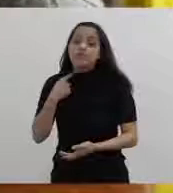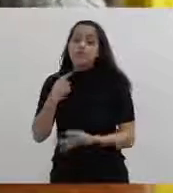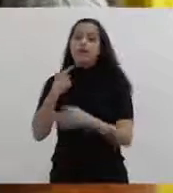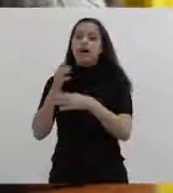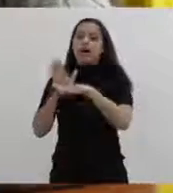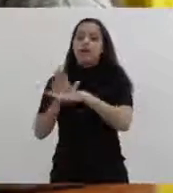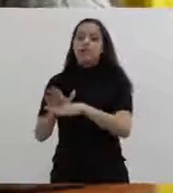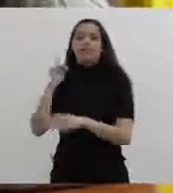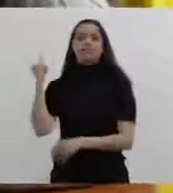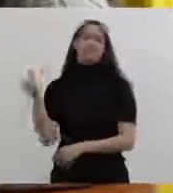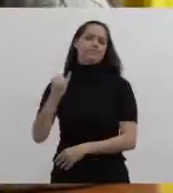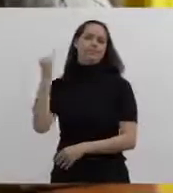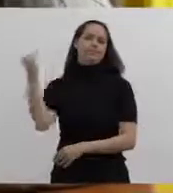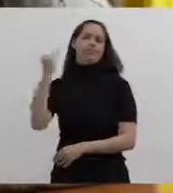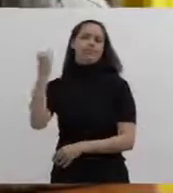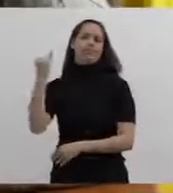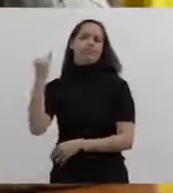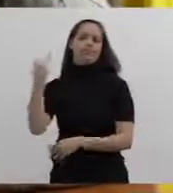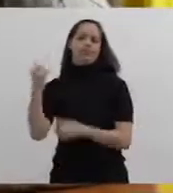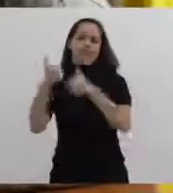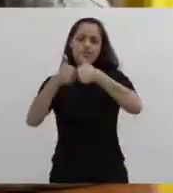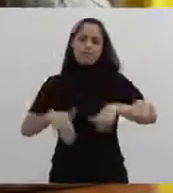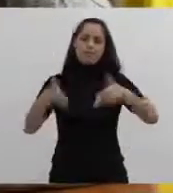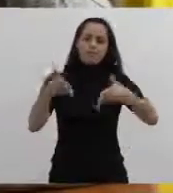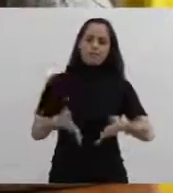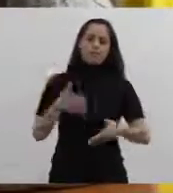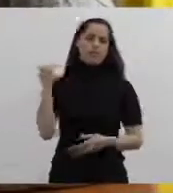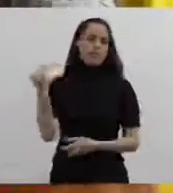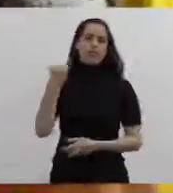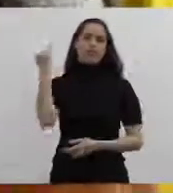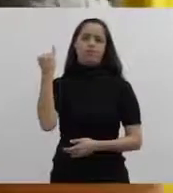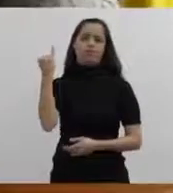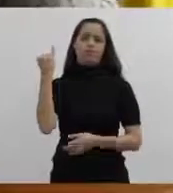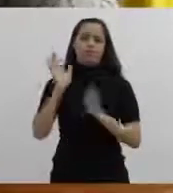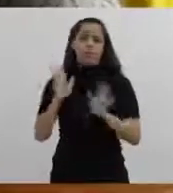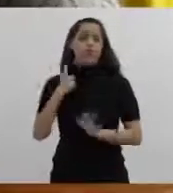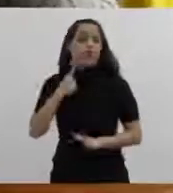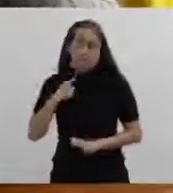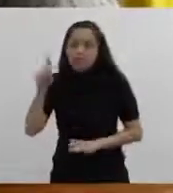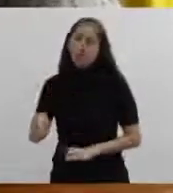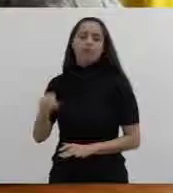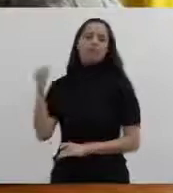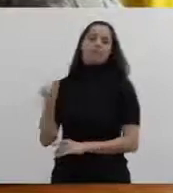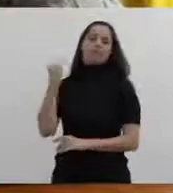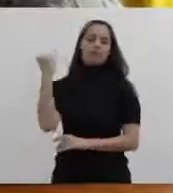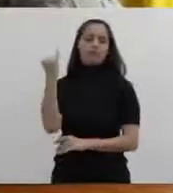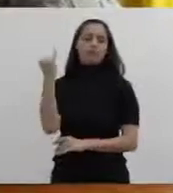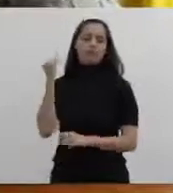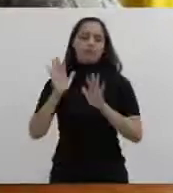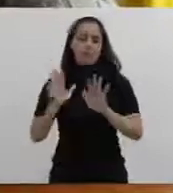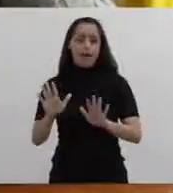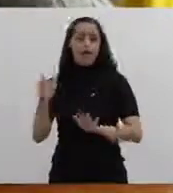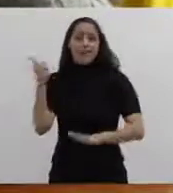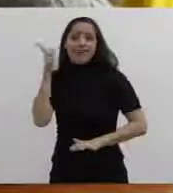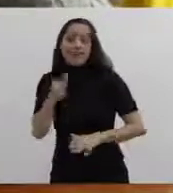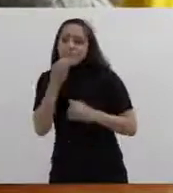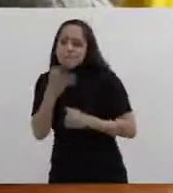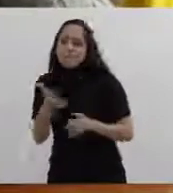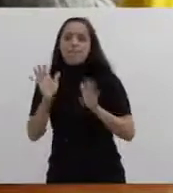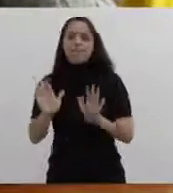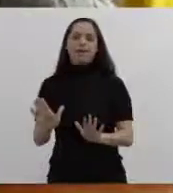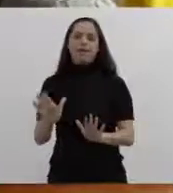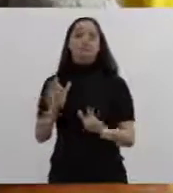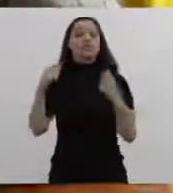com vontade, isso é importante. Querer é importante. Ter vontade já é uma conquista, mas apenas isso não